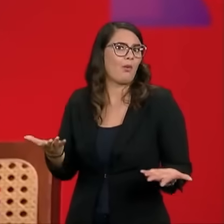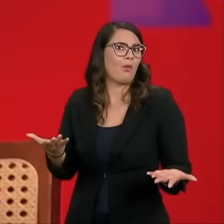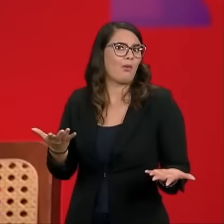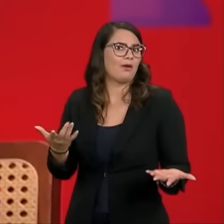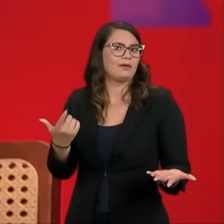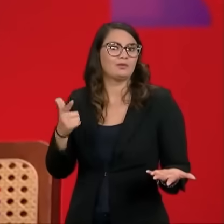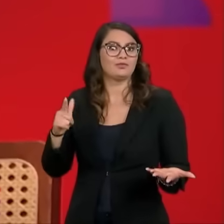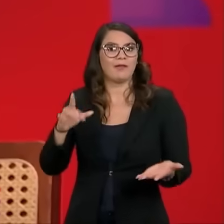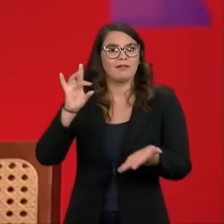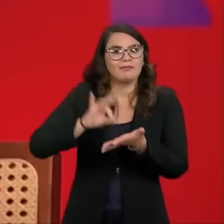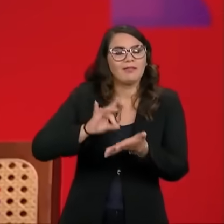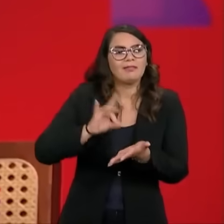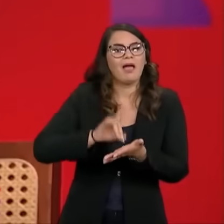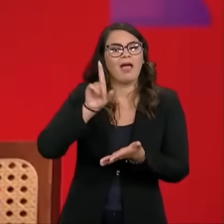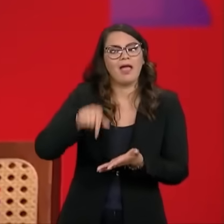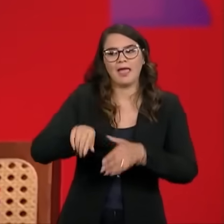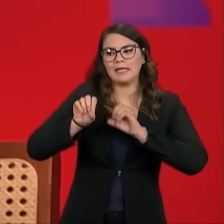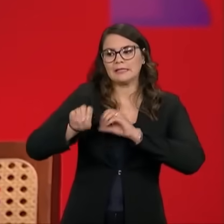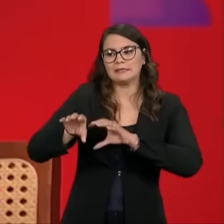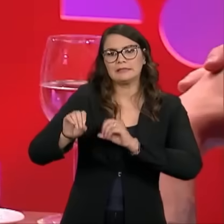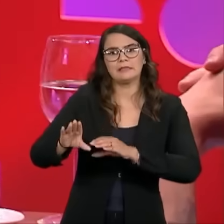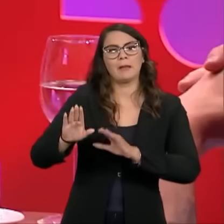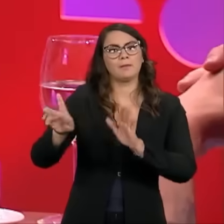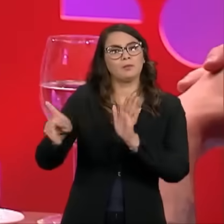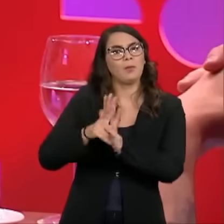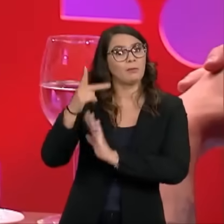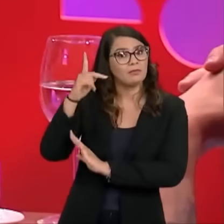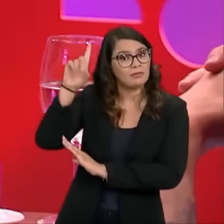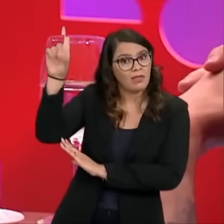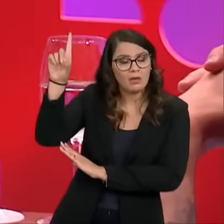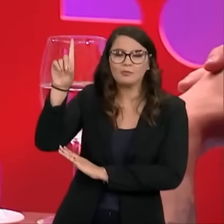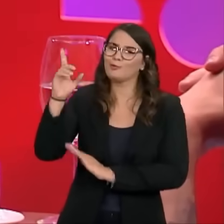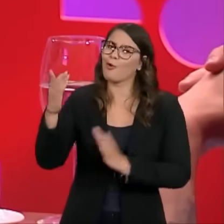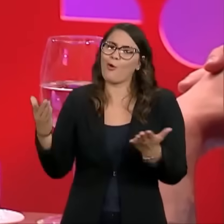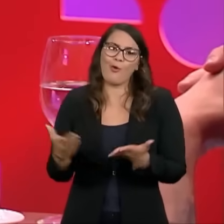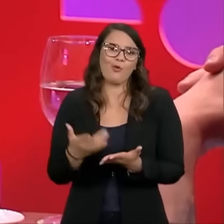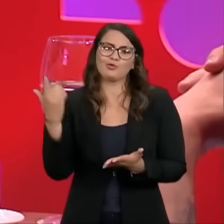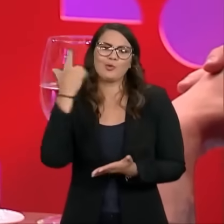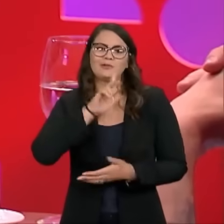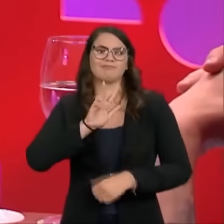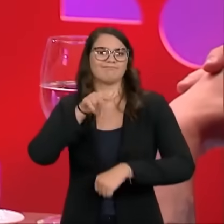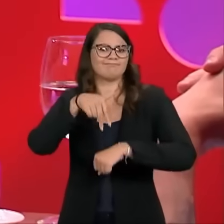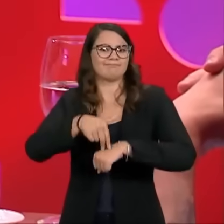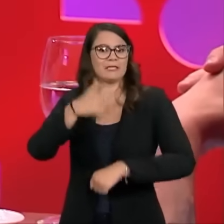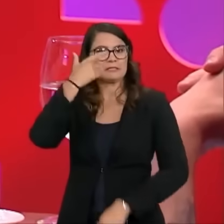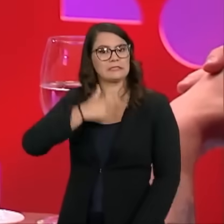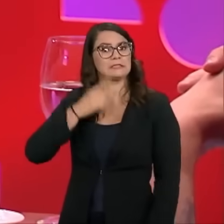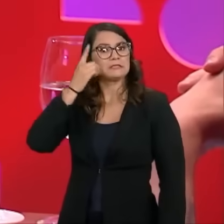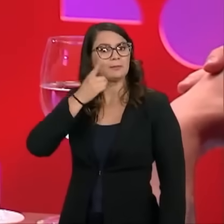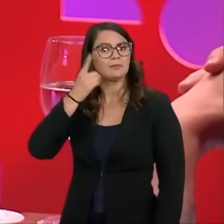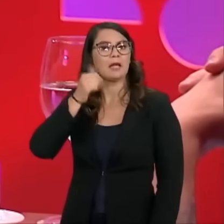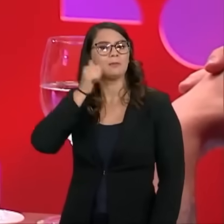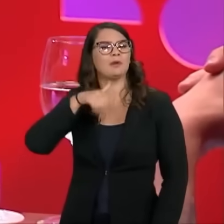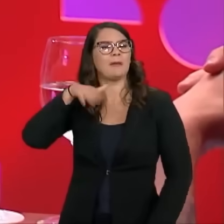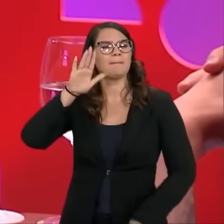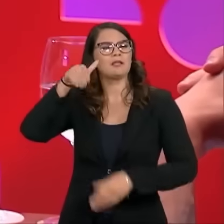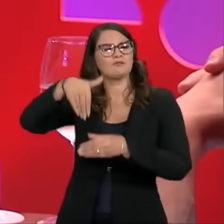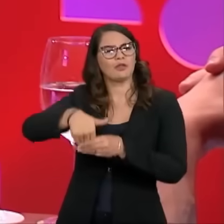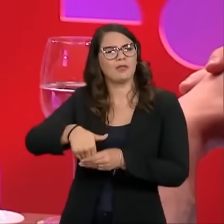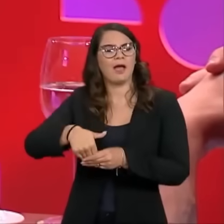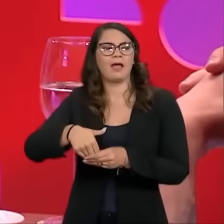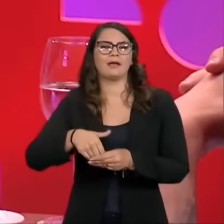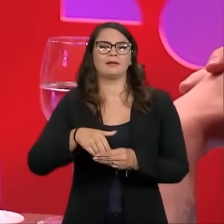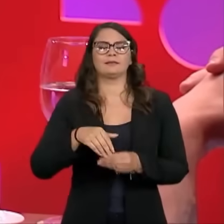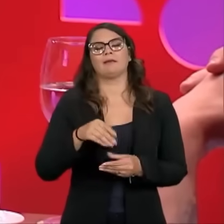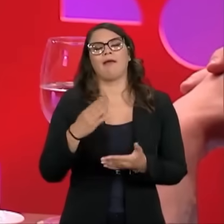pro que é de fato os ensinamentos cristãos hoje eu não estivesse aqui não fosse essa deputada mulher mais bem votada Eleita pela